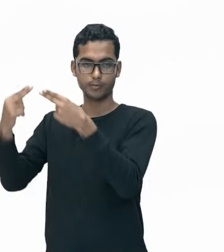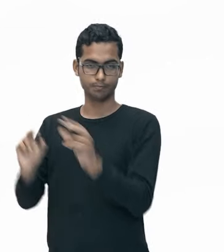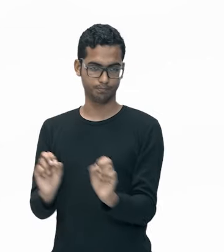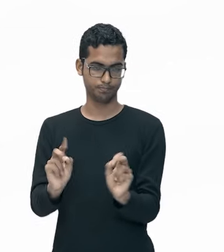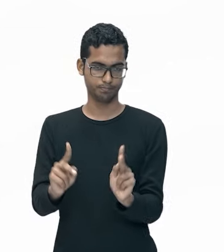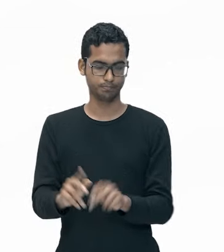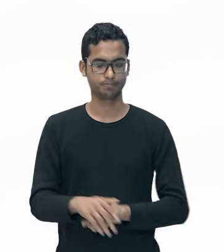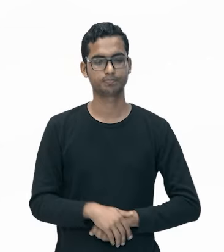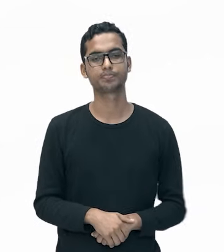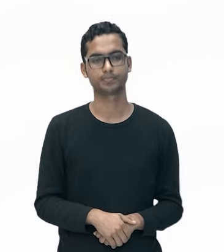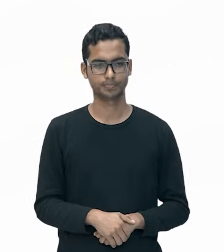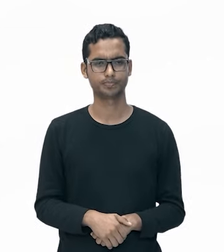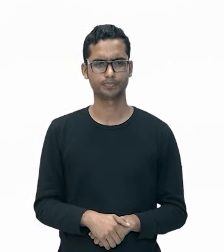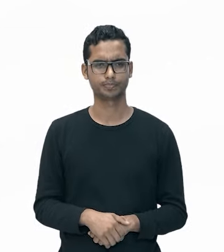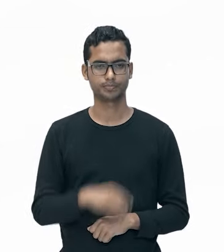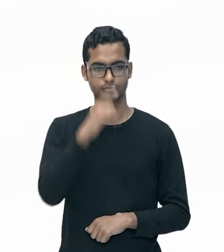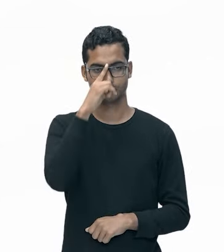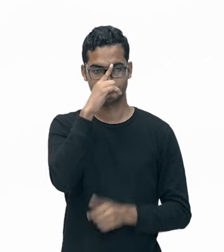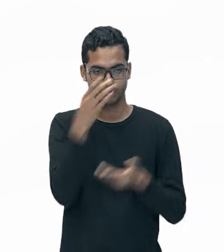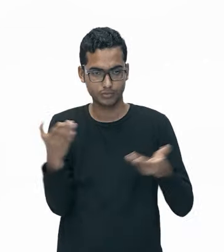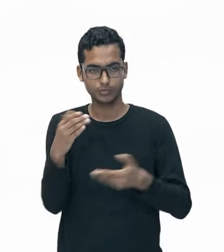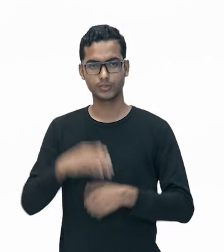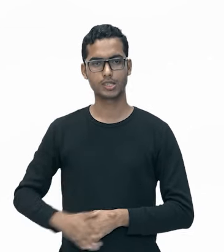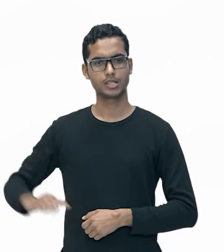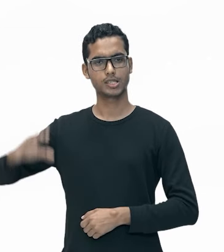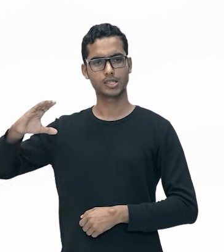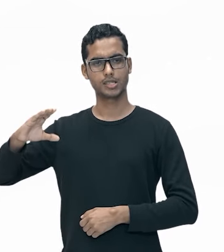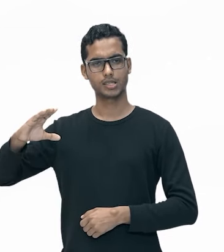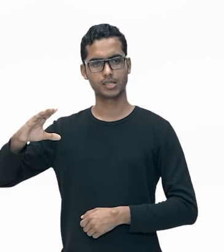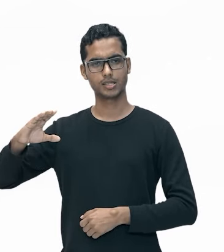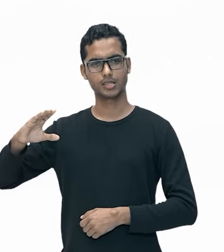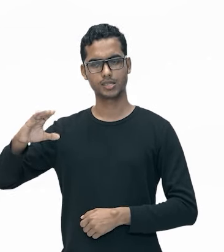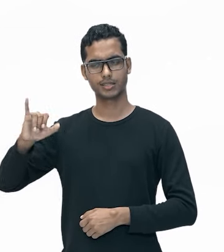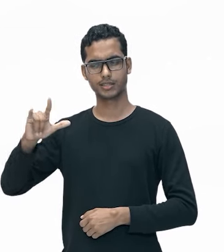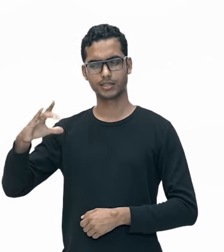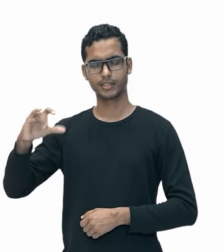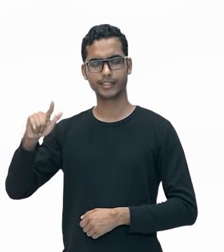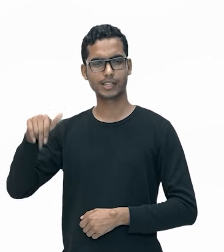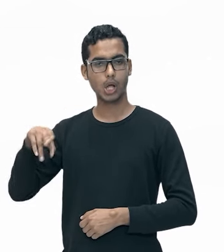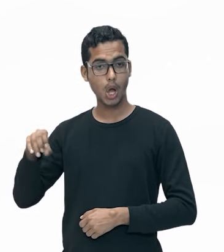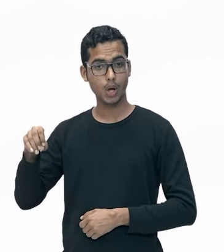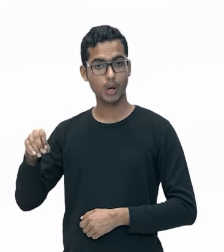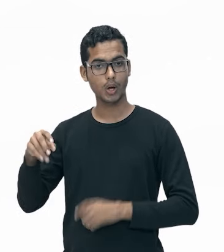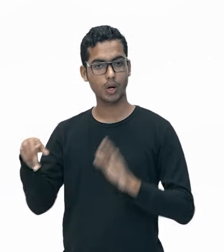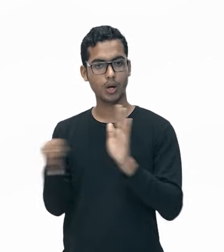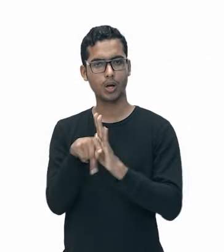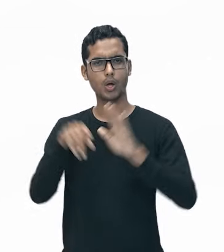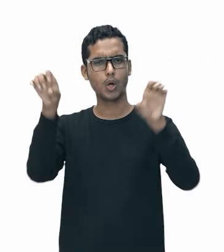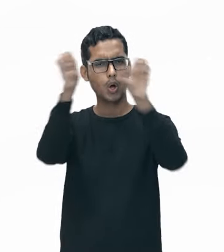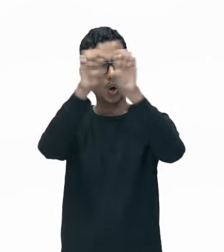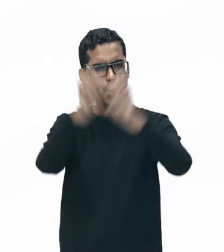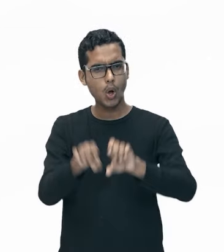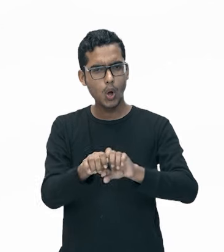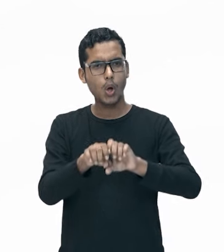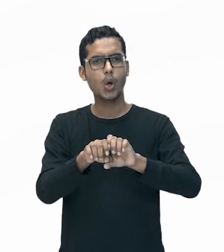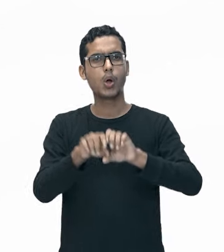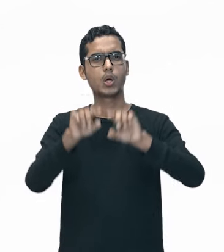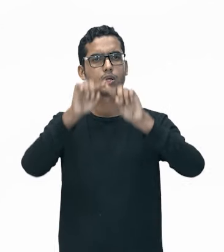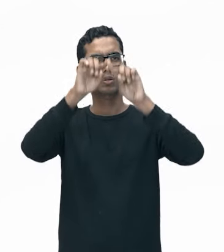cadeno ciclano Né é aquele que forma um ciclo tá cadeia fechada que a gente